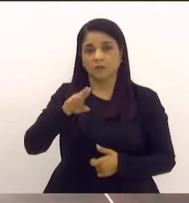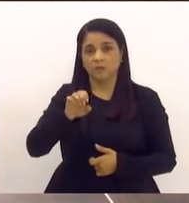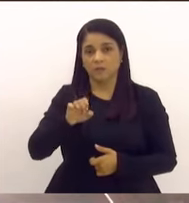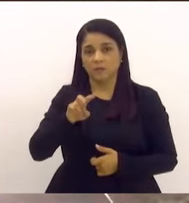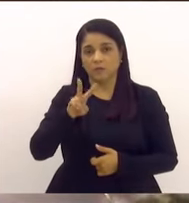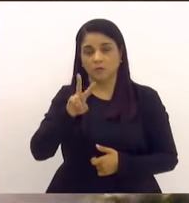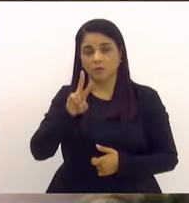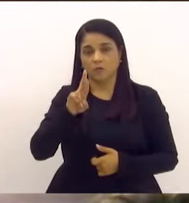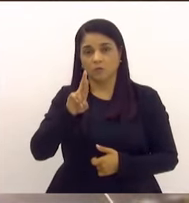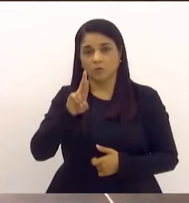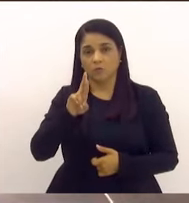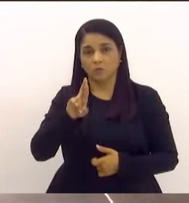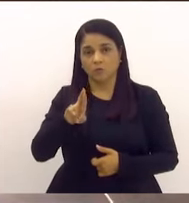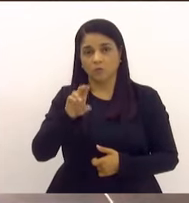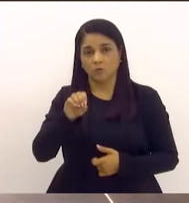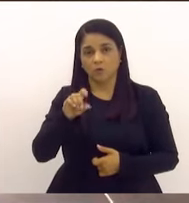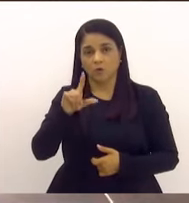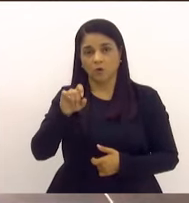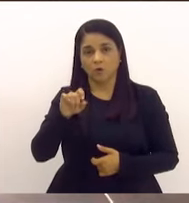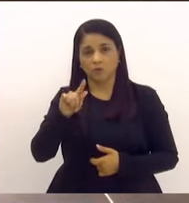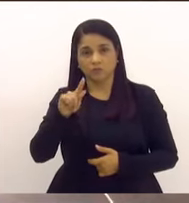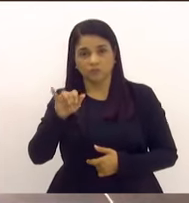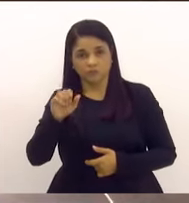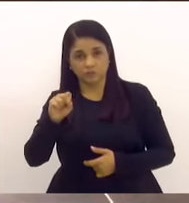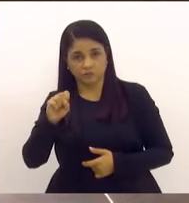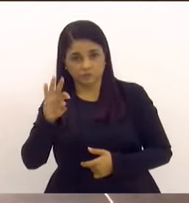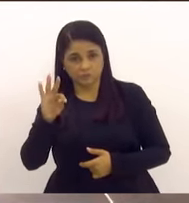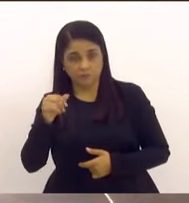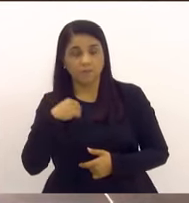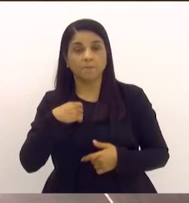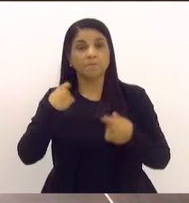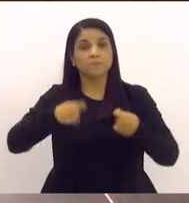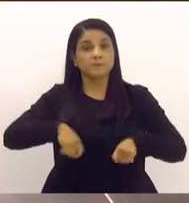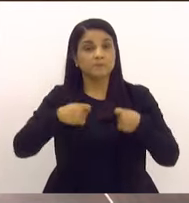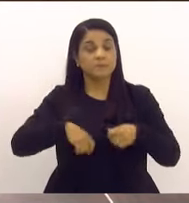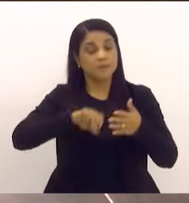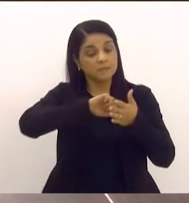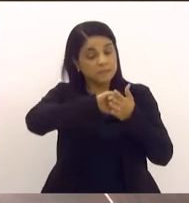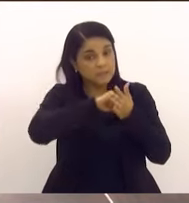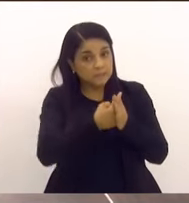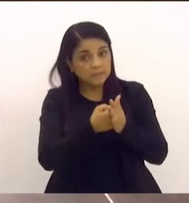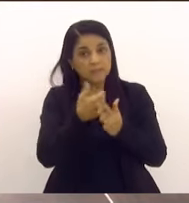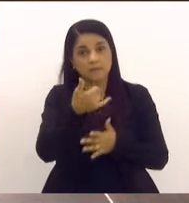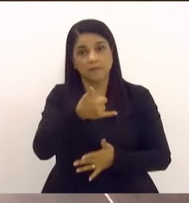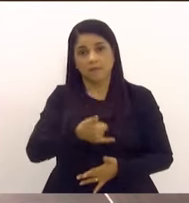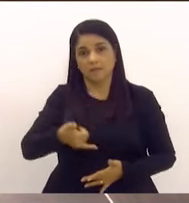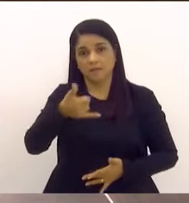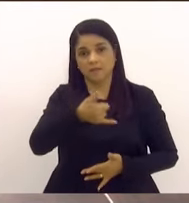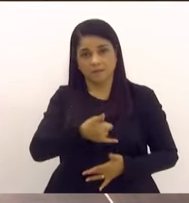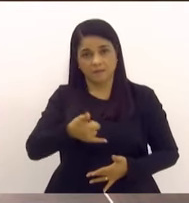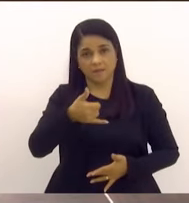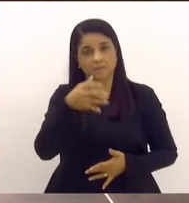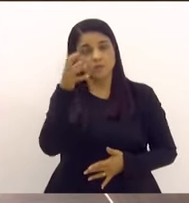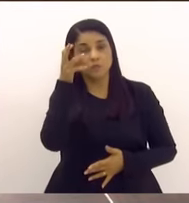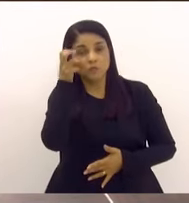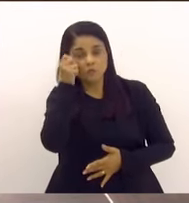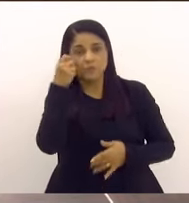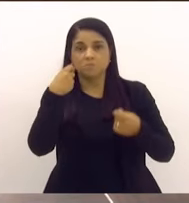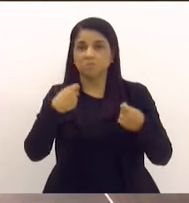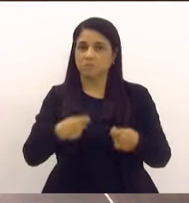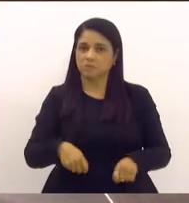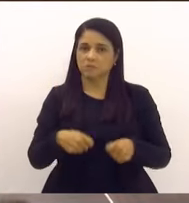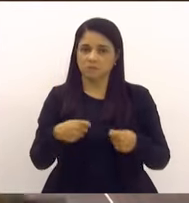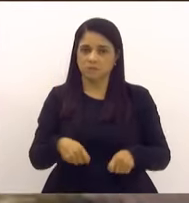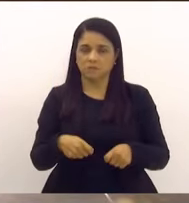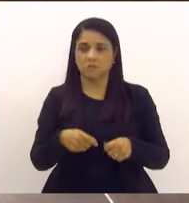que nós precisamos lembrar de desligar os nossos aparelhos celulares para dormir. Faço